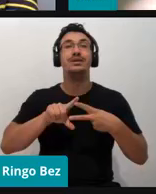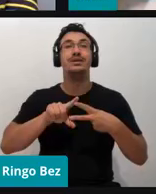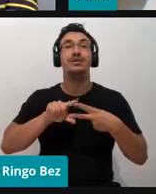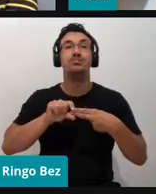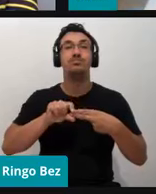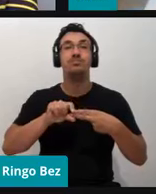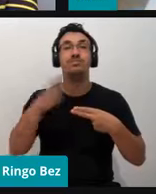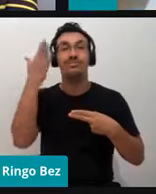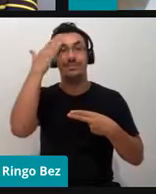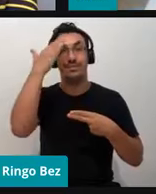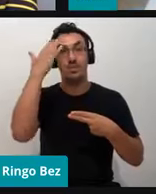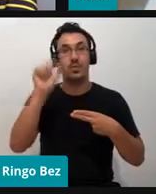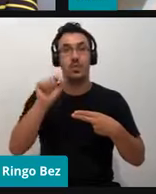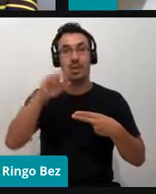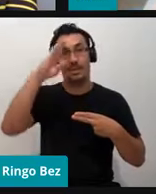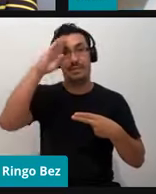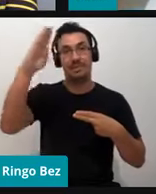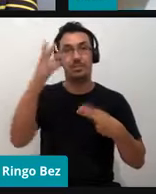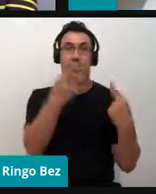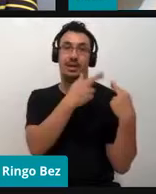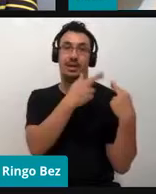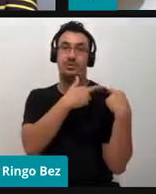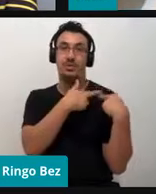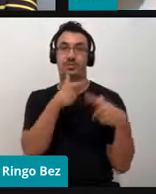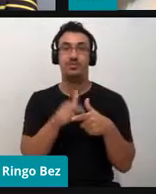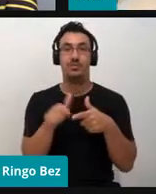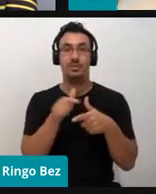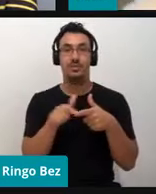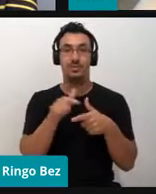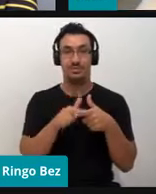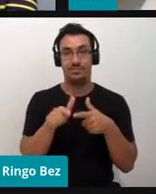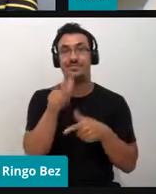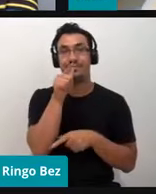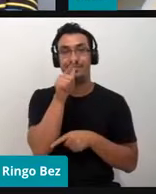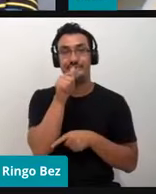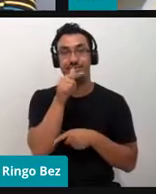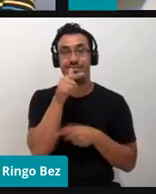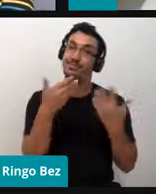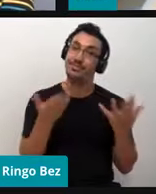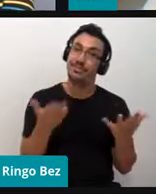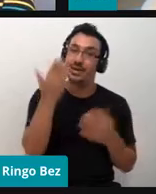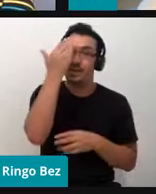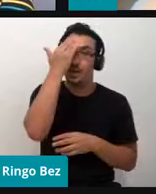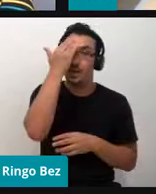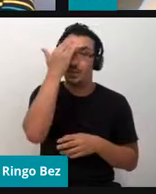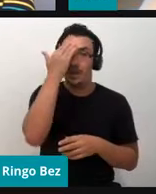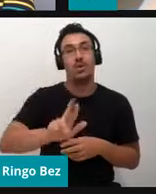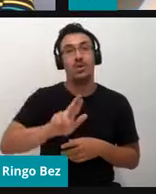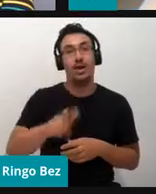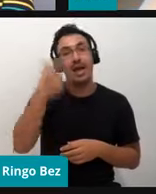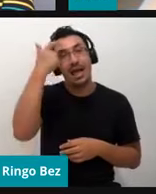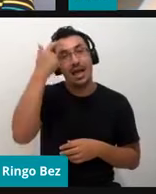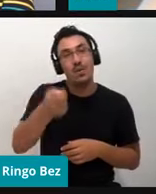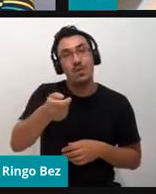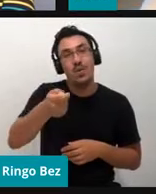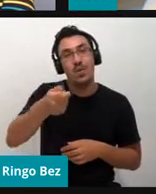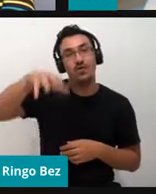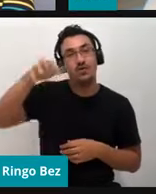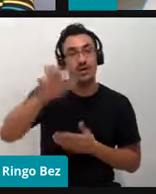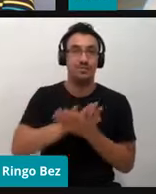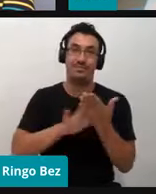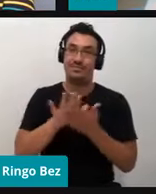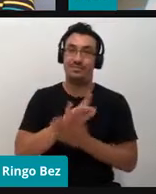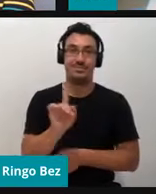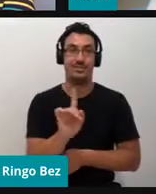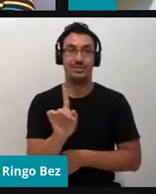um principal responsável por essa crise hídrica. Então, os reservatórios estão baixos não é porque choveu menos no ano, é porque a